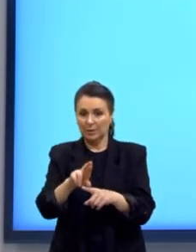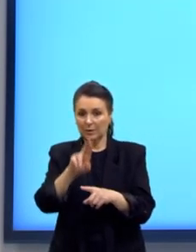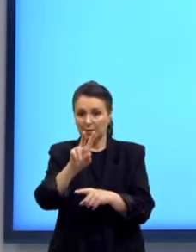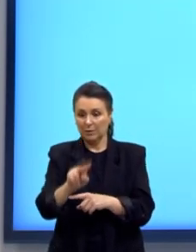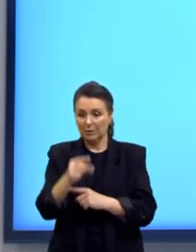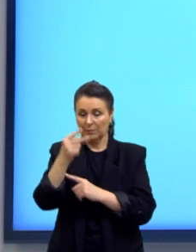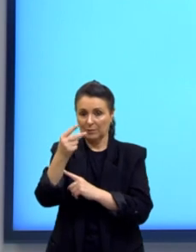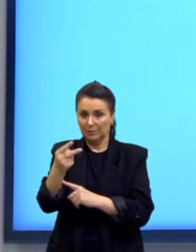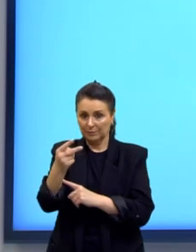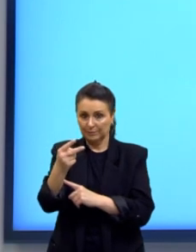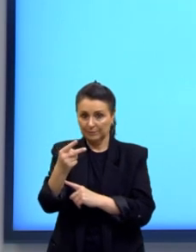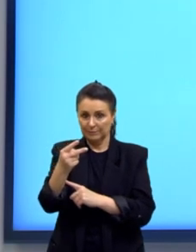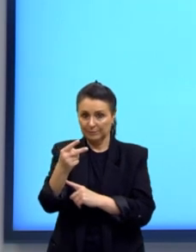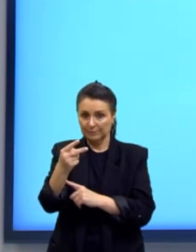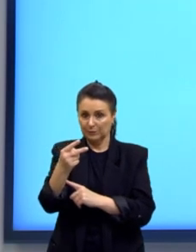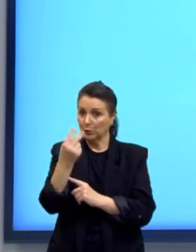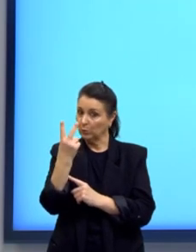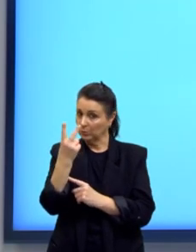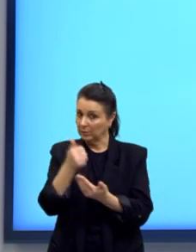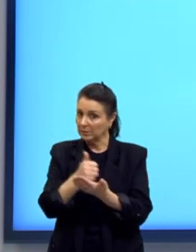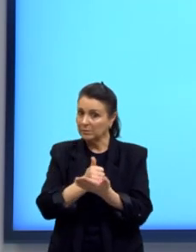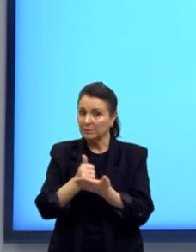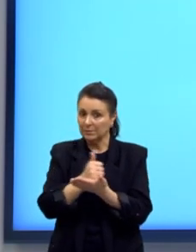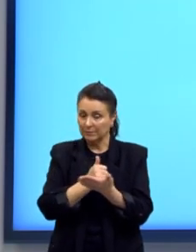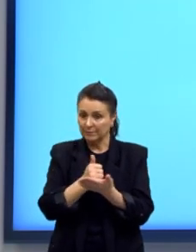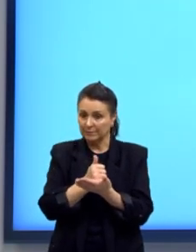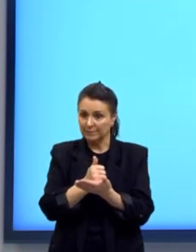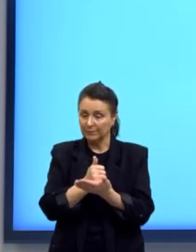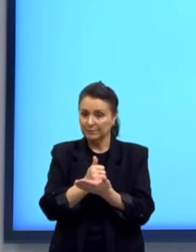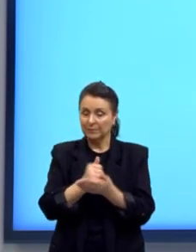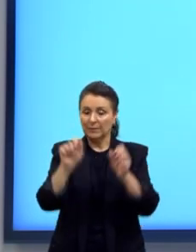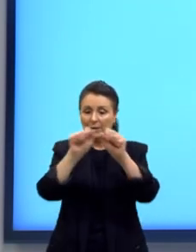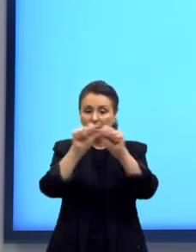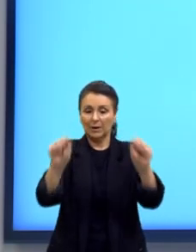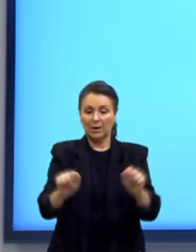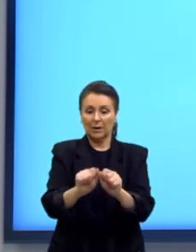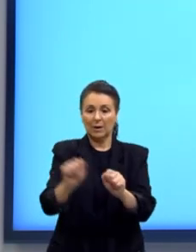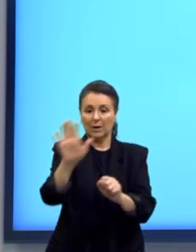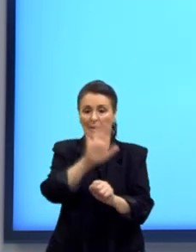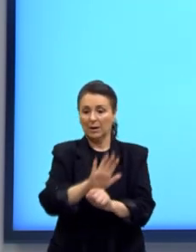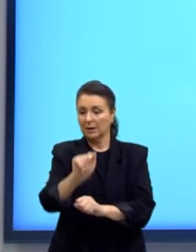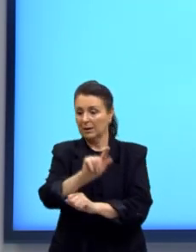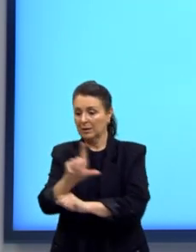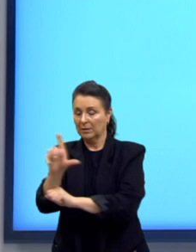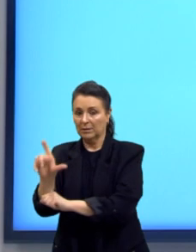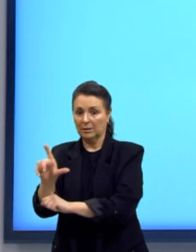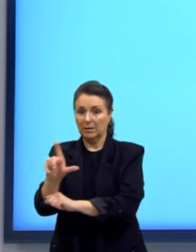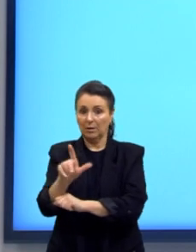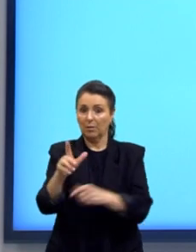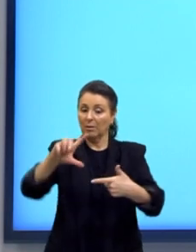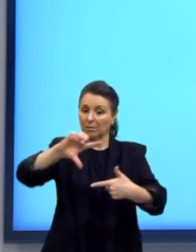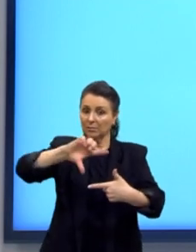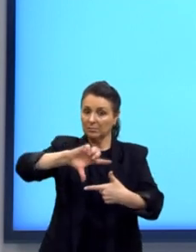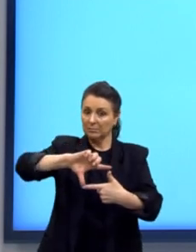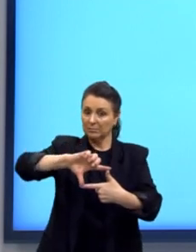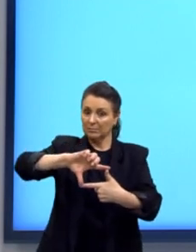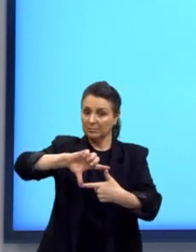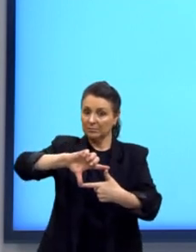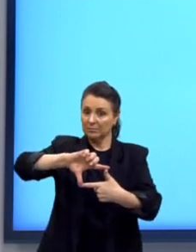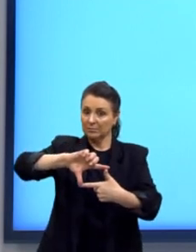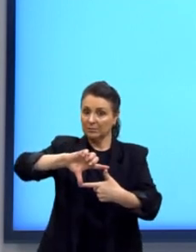cada uma das bases e já a área lateral seria a área do nosso retângulo então